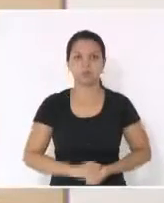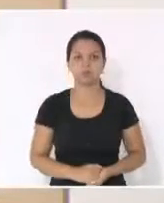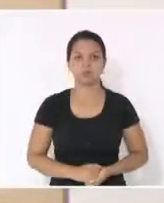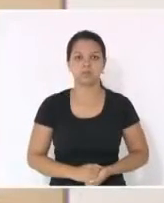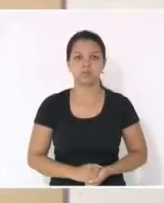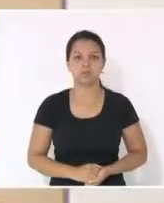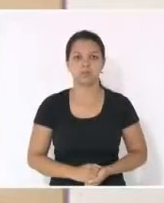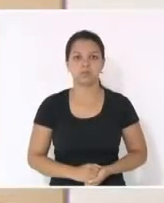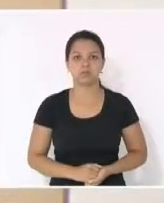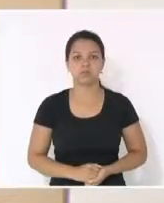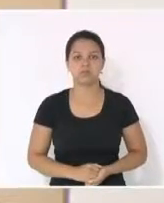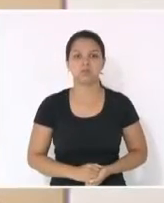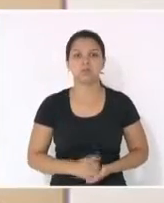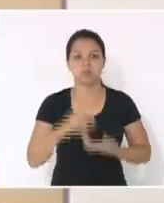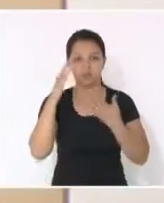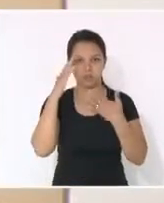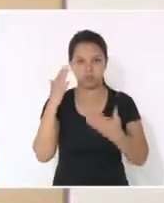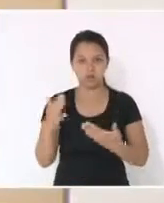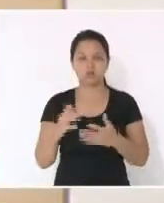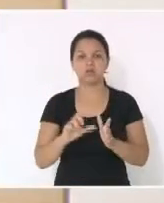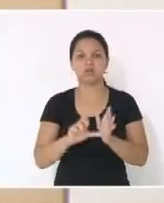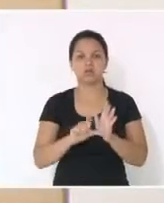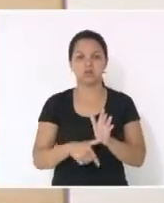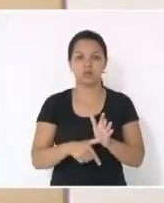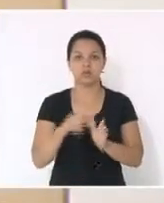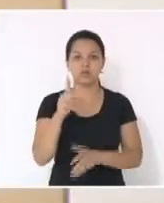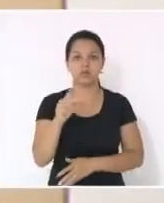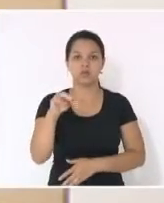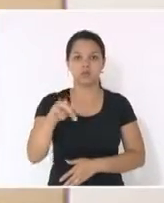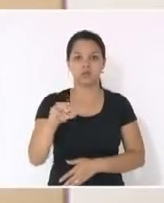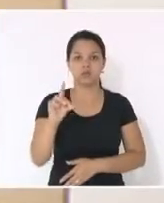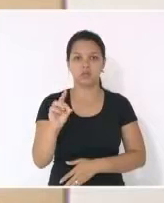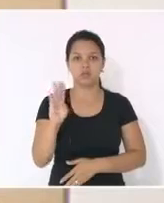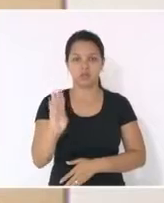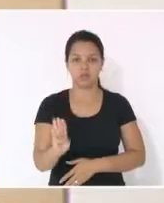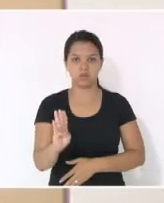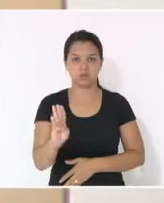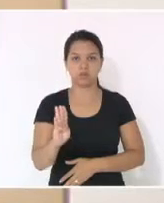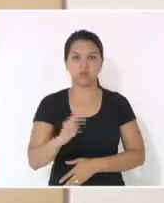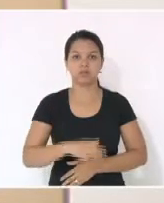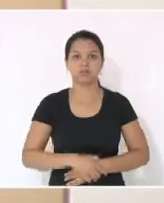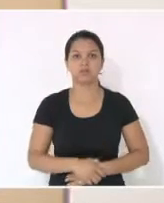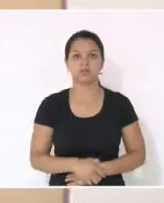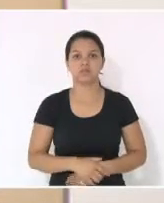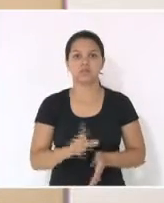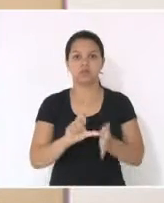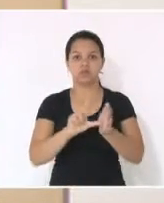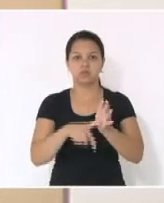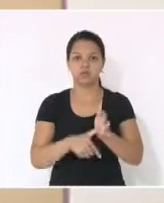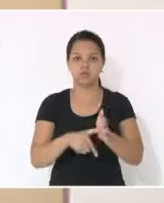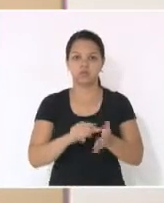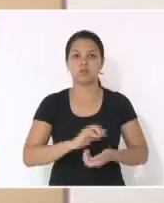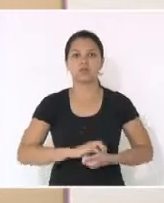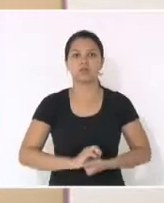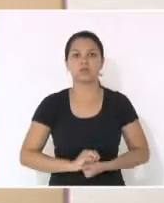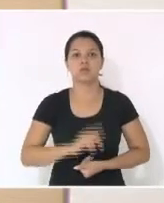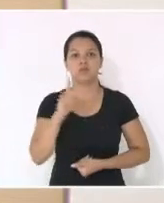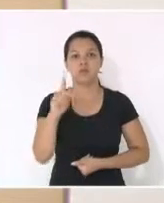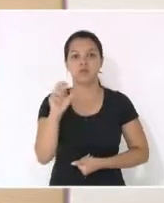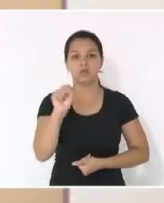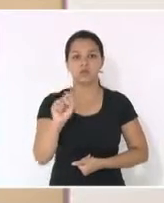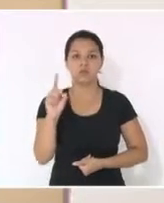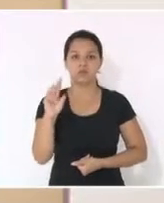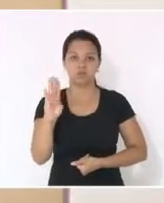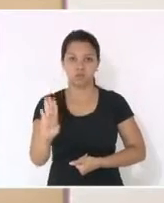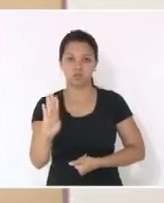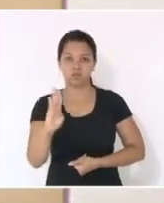obrigado na sequência se o pmdb na seqüência o psdb